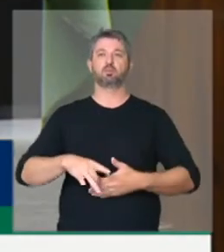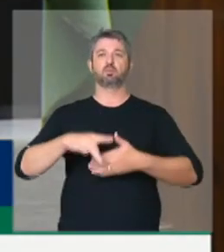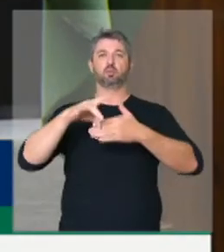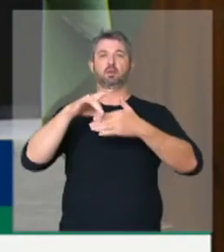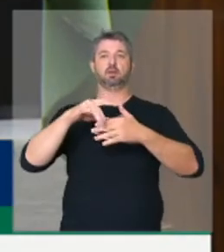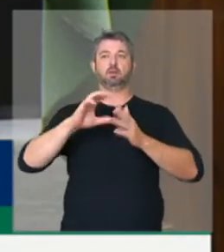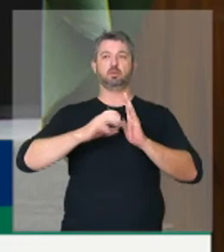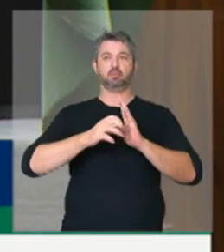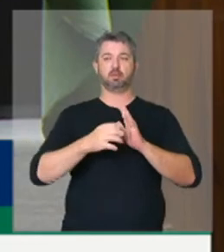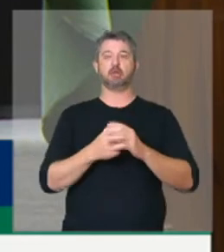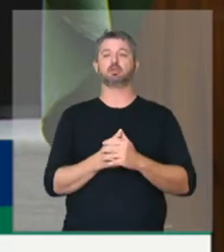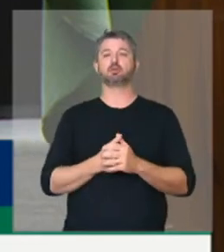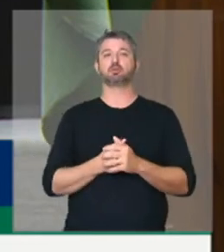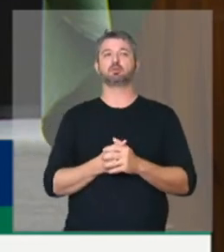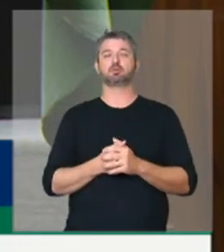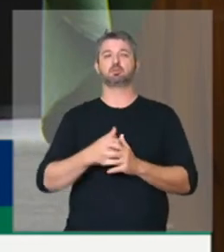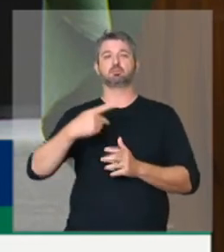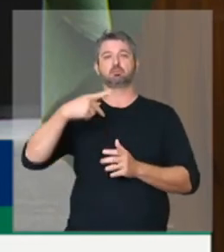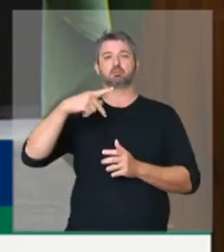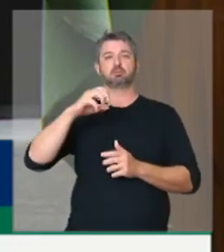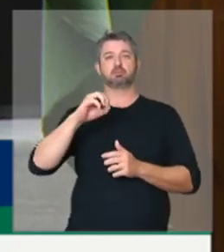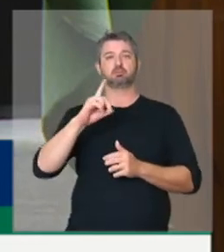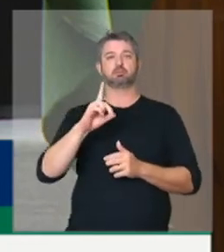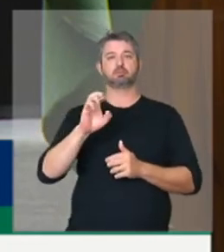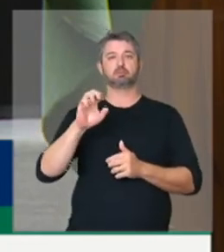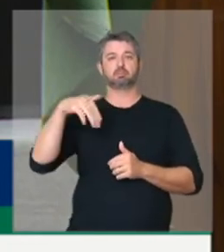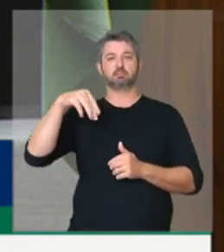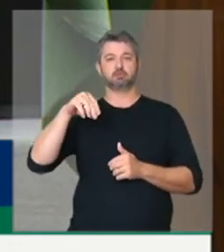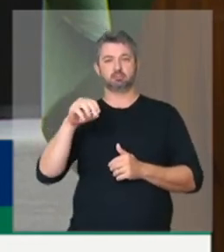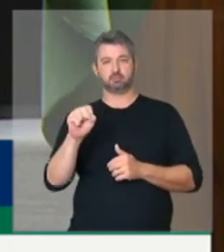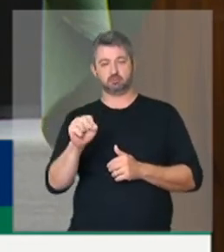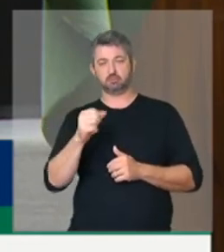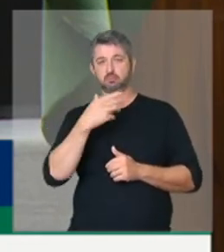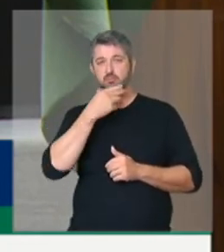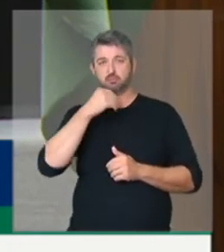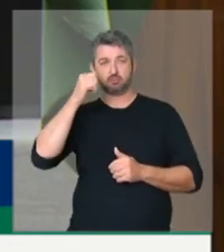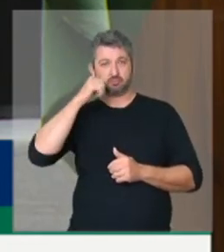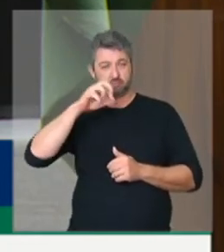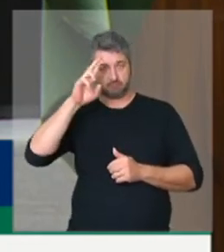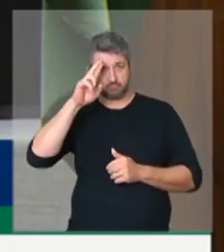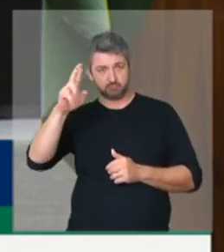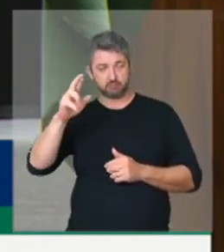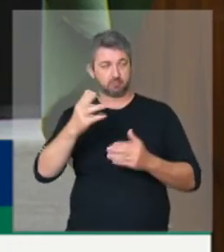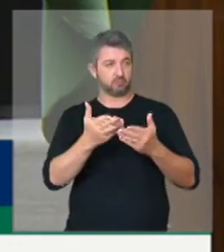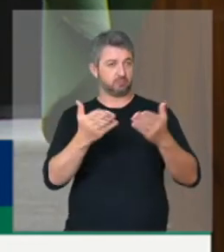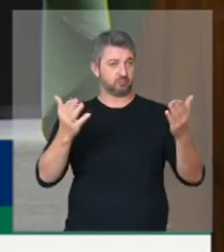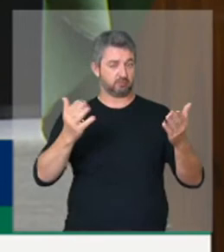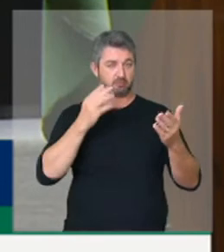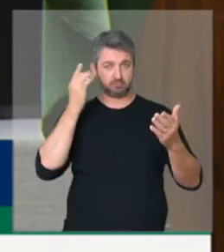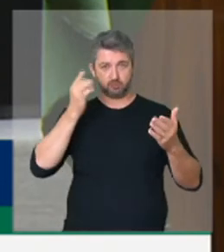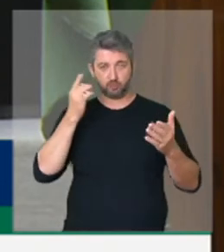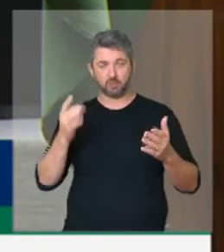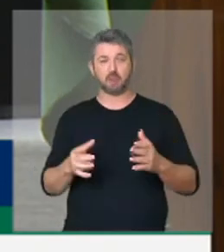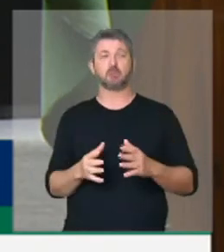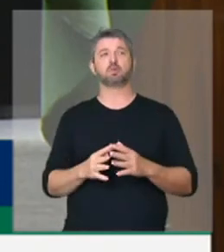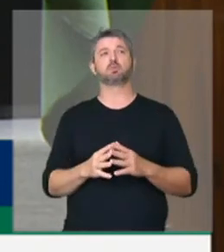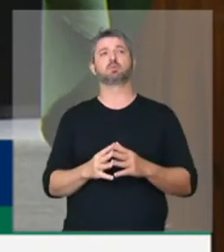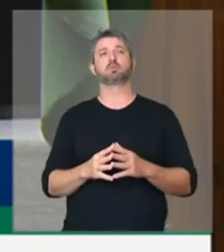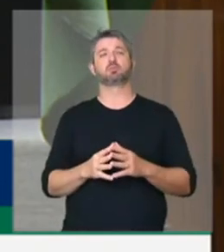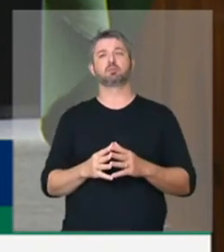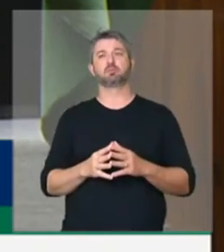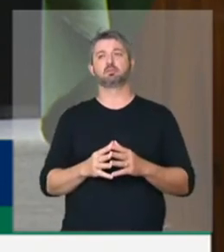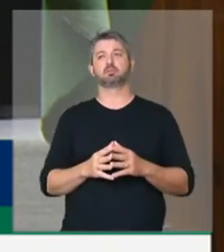nosso partido, o Podemos. Senhoras parlamentares, senhores deputados,